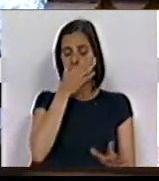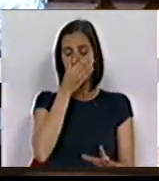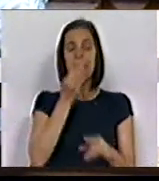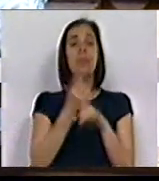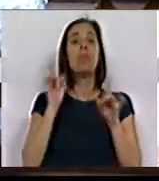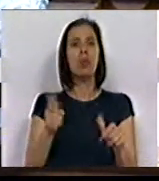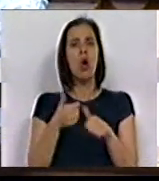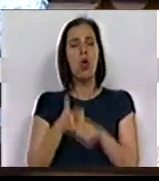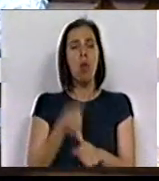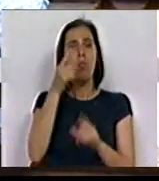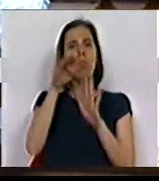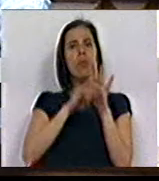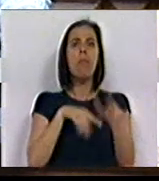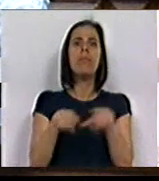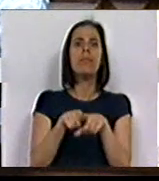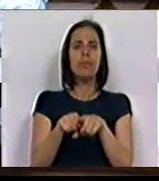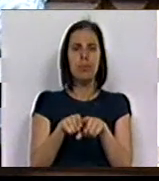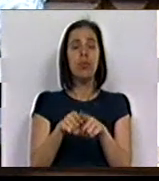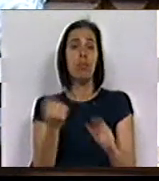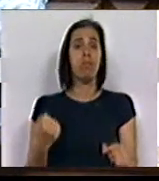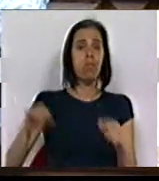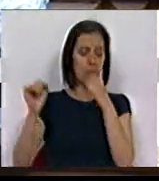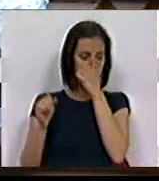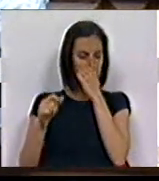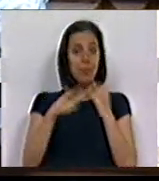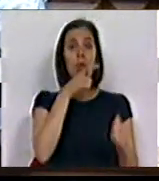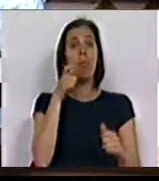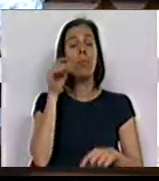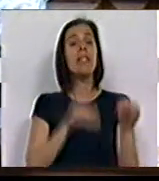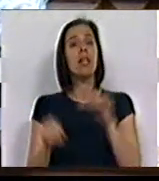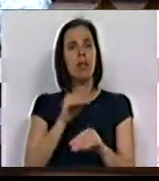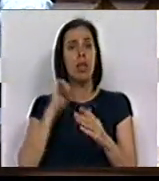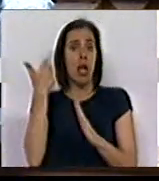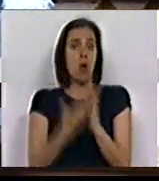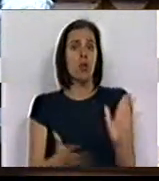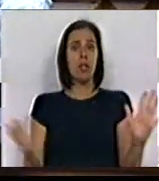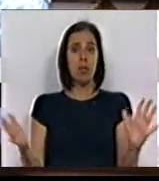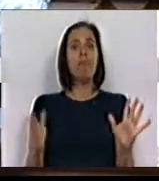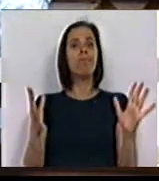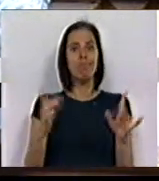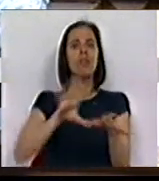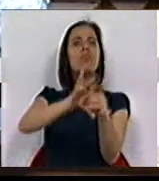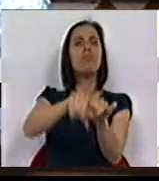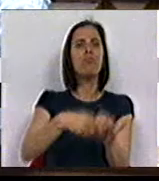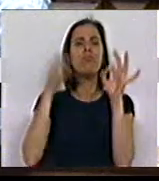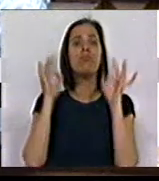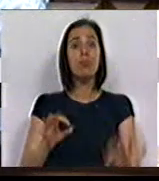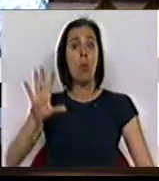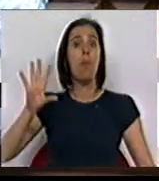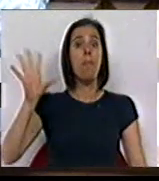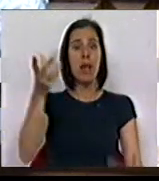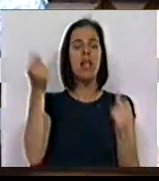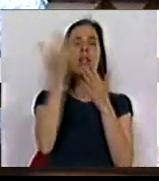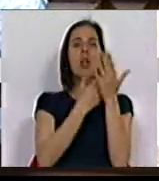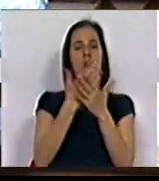porque cumpriu um programa político violando compromissos eleitorais e a Constituição. Porque destruiu o país